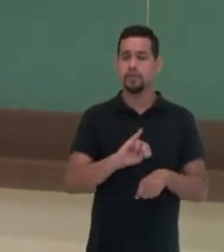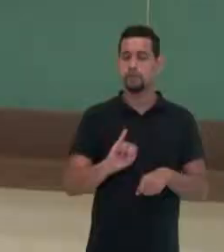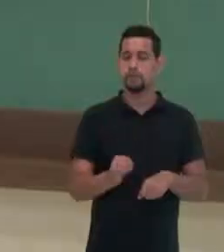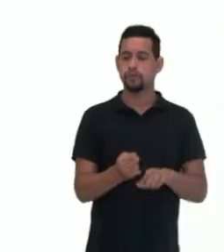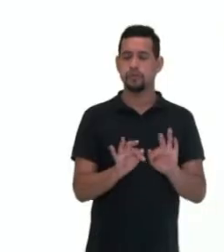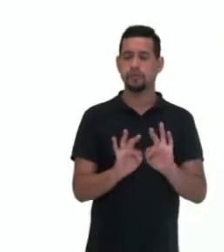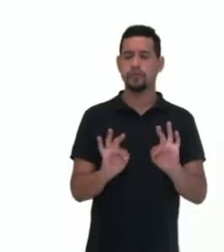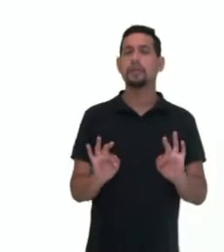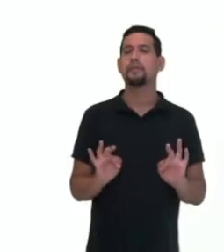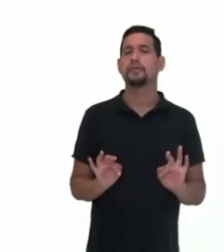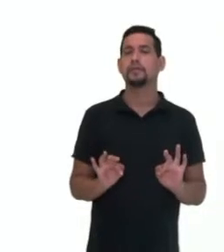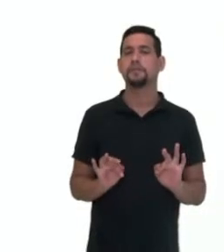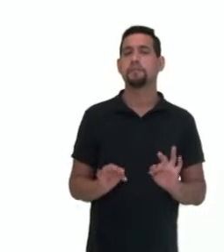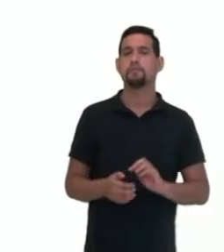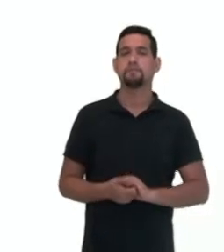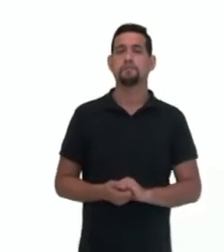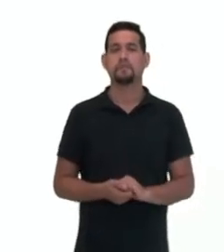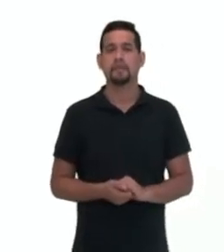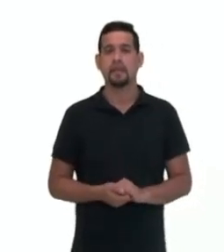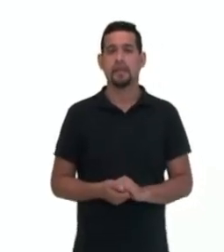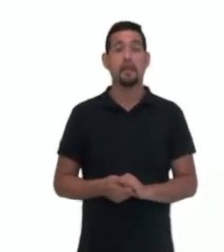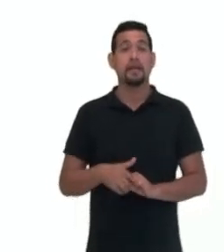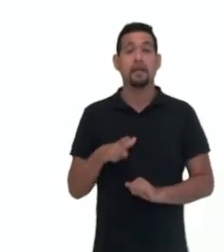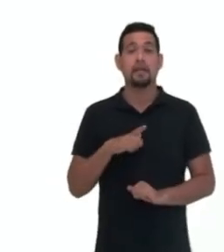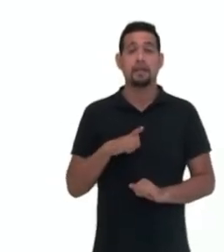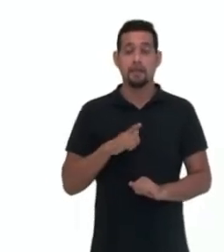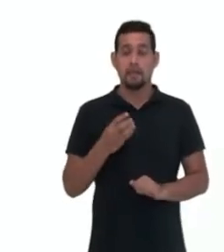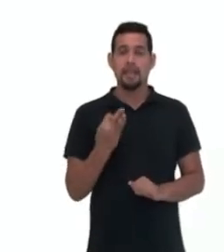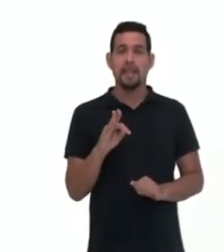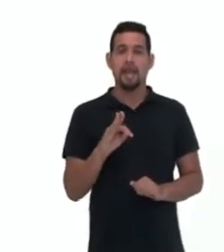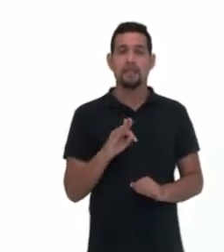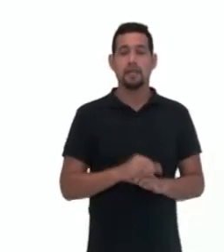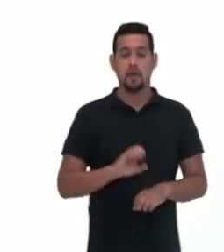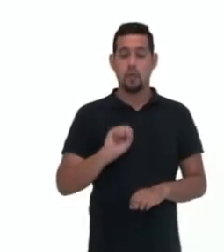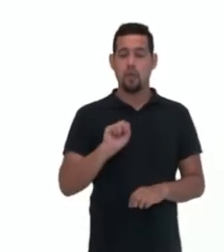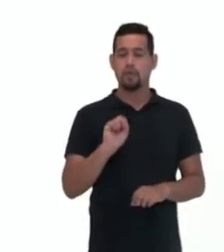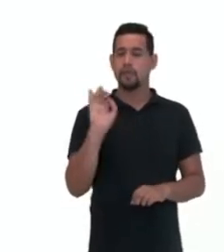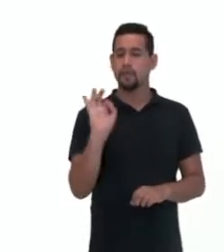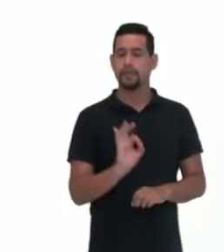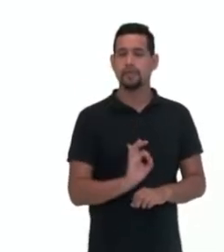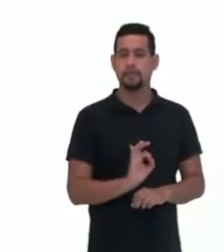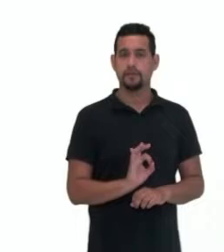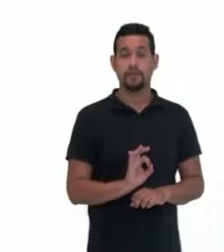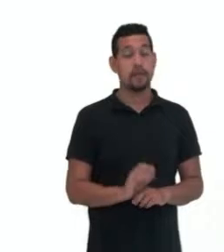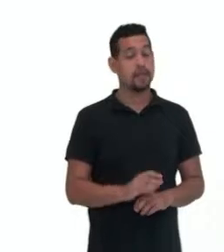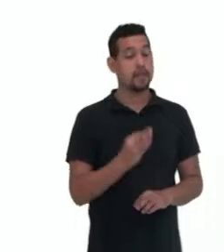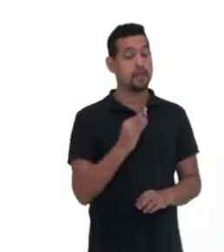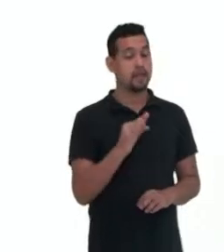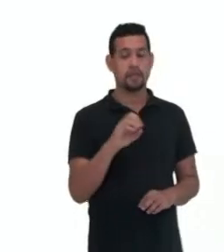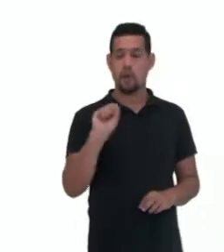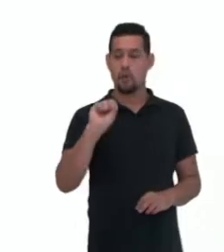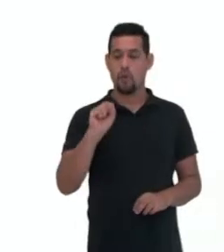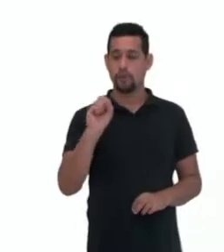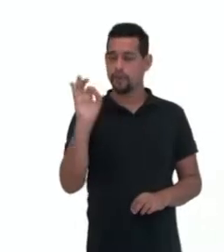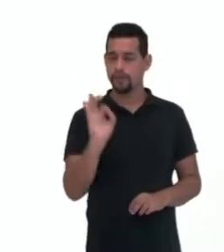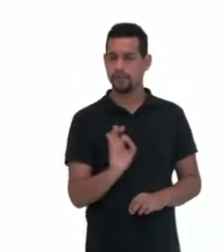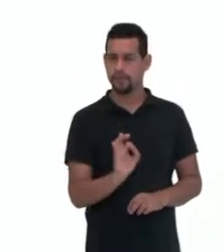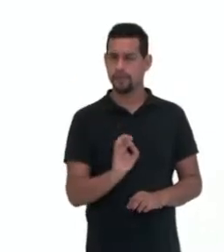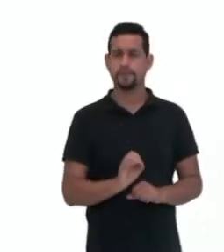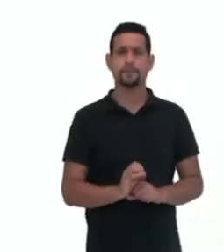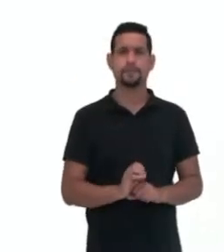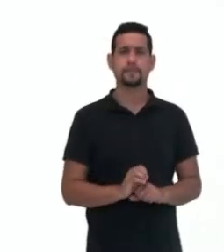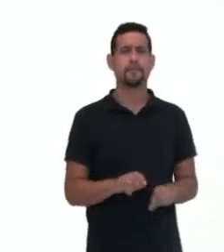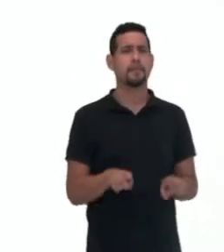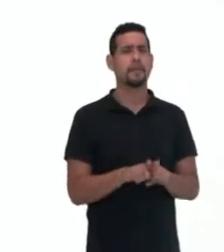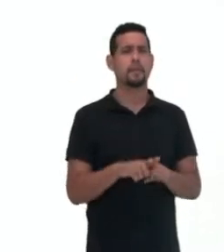simples, ok? Há uma taxa mensal de 8%. Então, a taxa é 8%. A fim